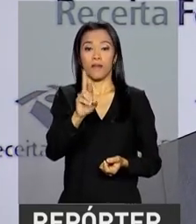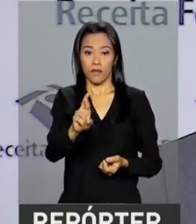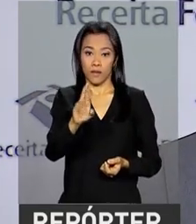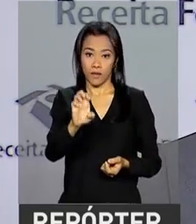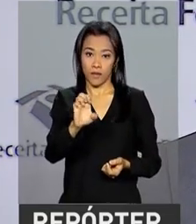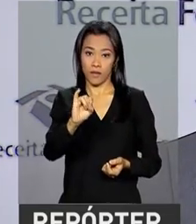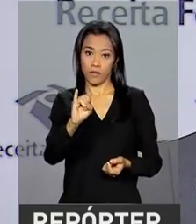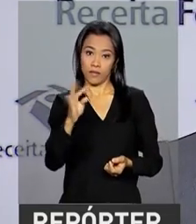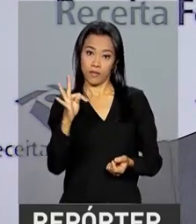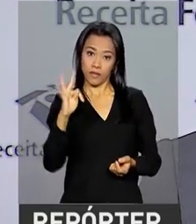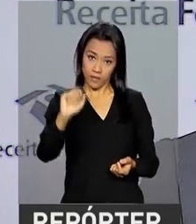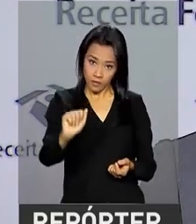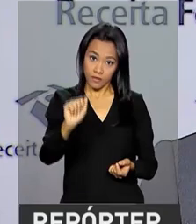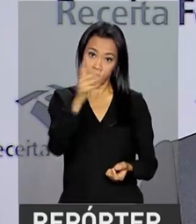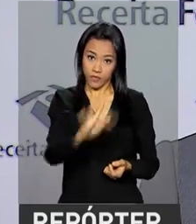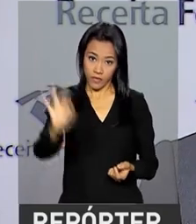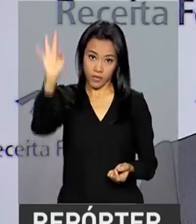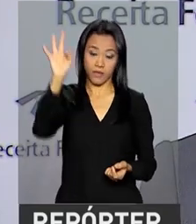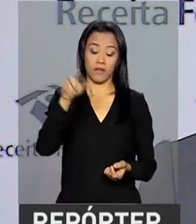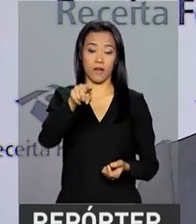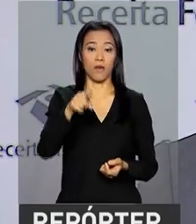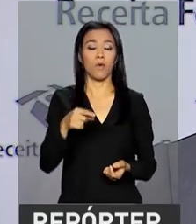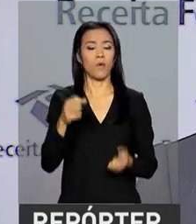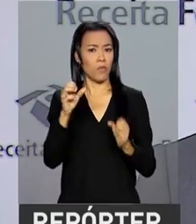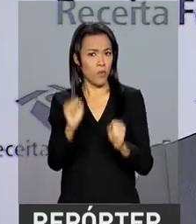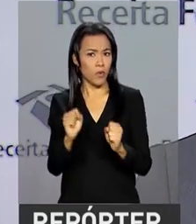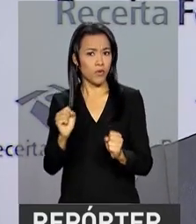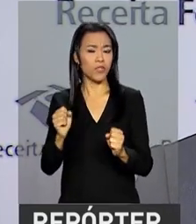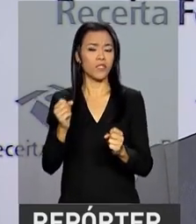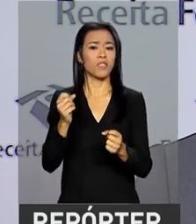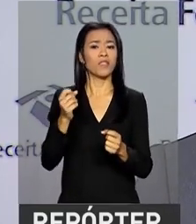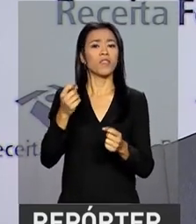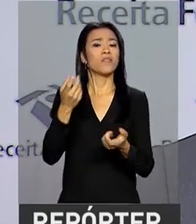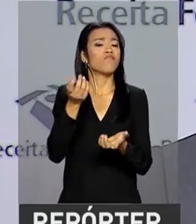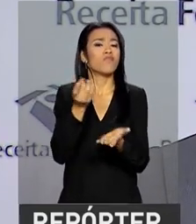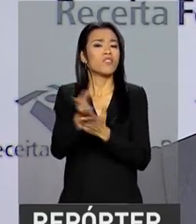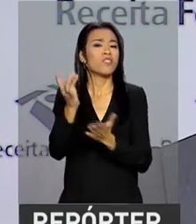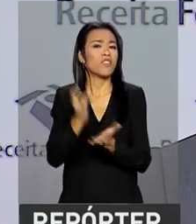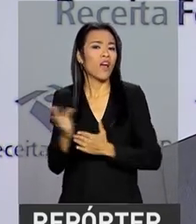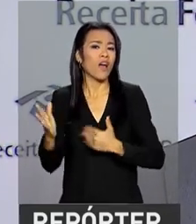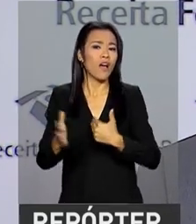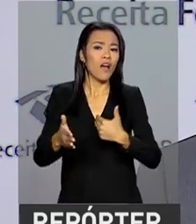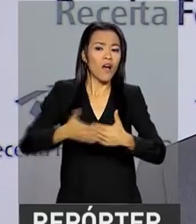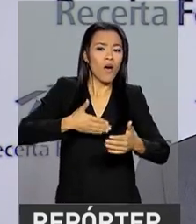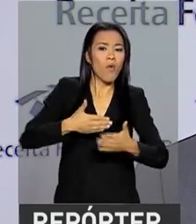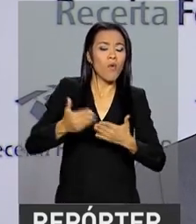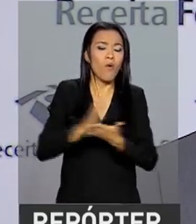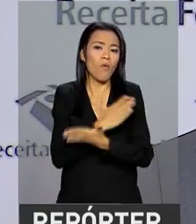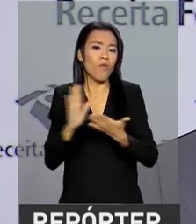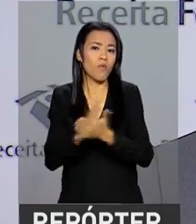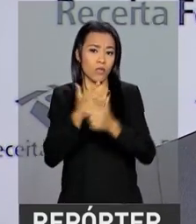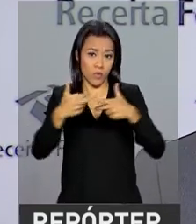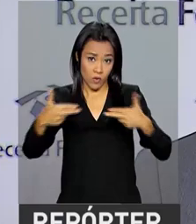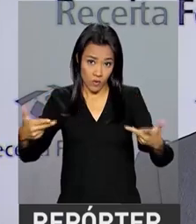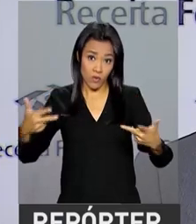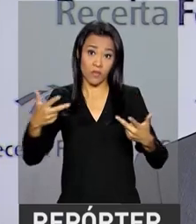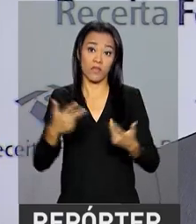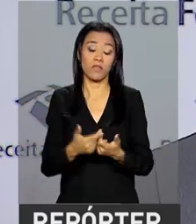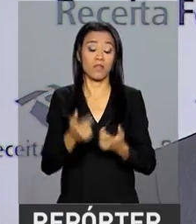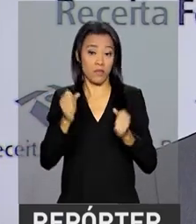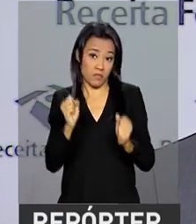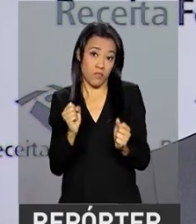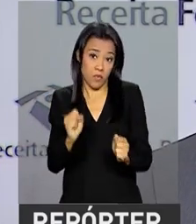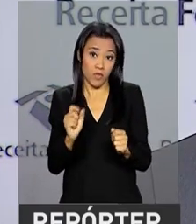ou seja na verdade é praticamente eliminar os limites de operações que possam podem ser feitas tanto na importação